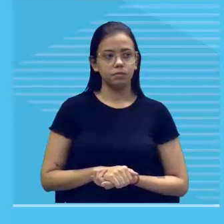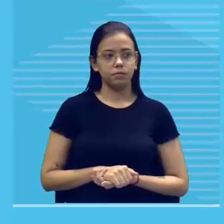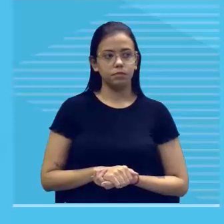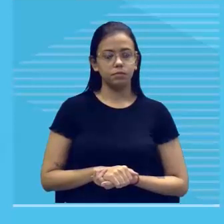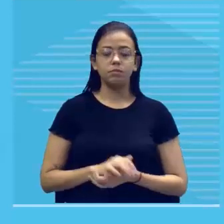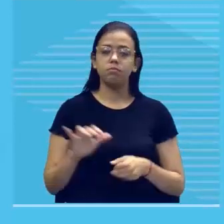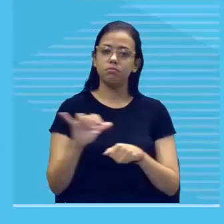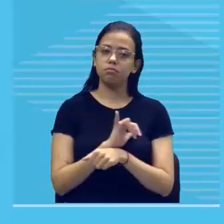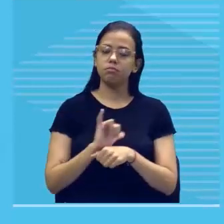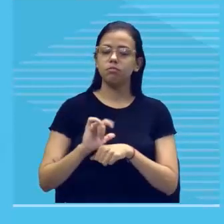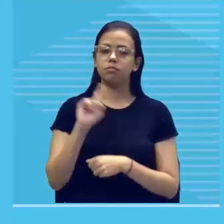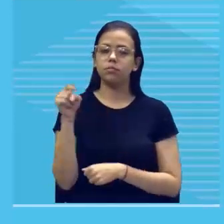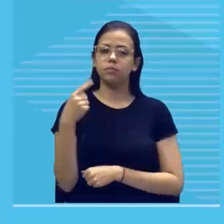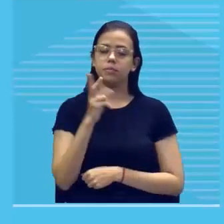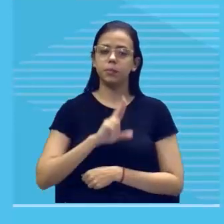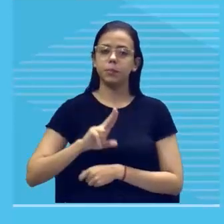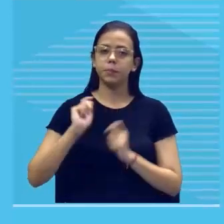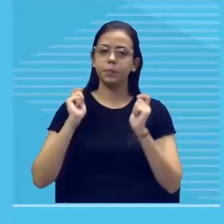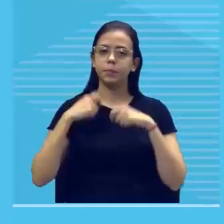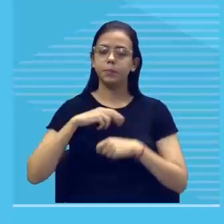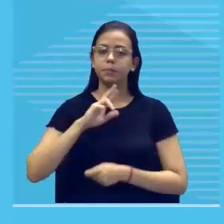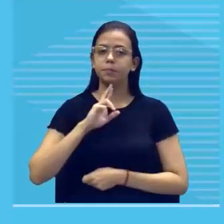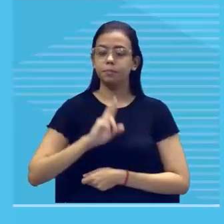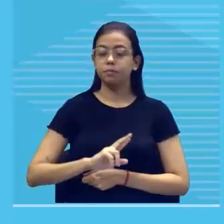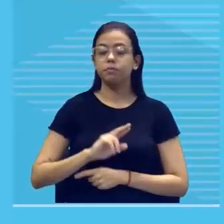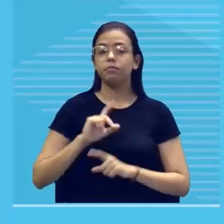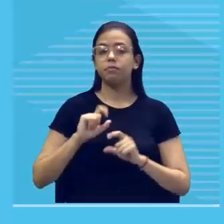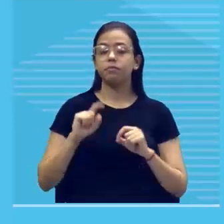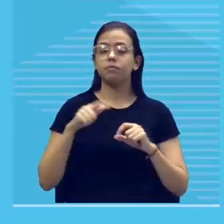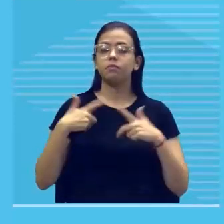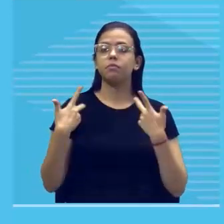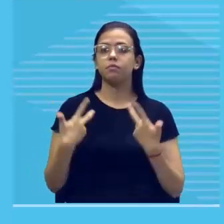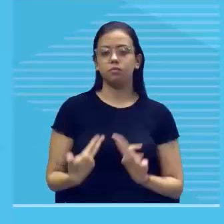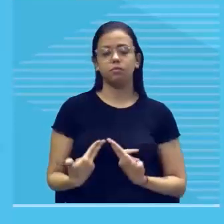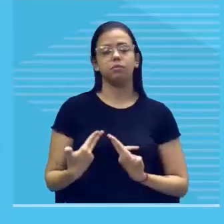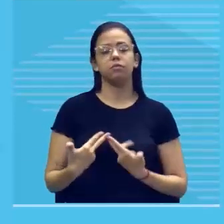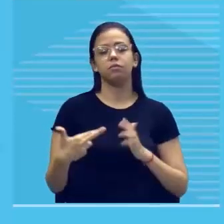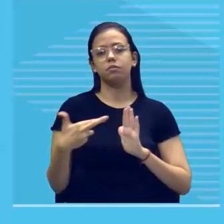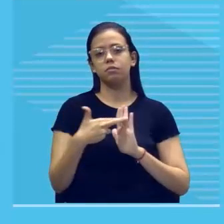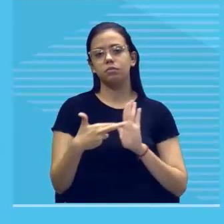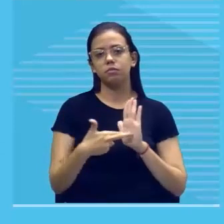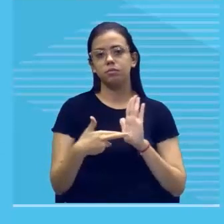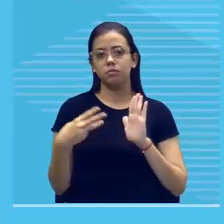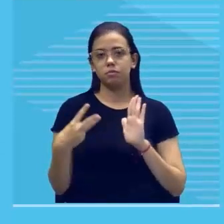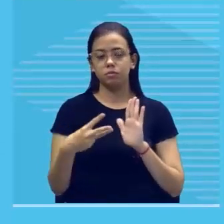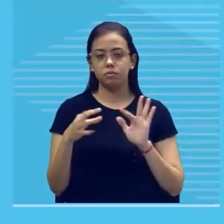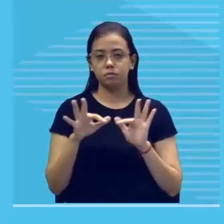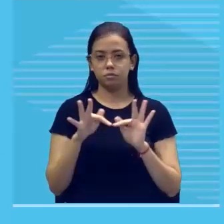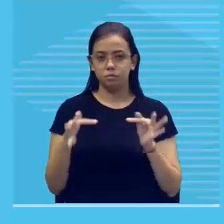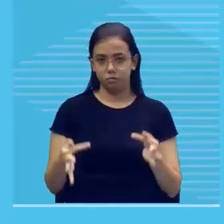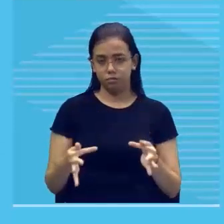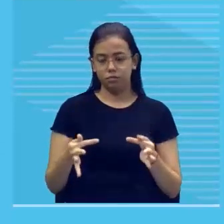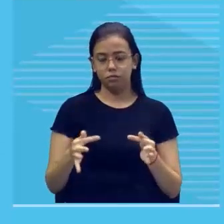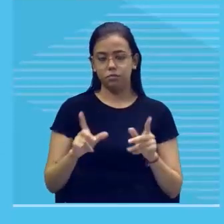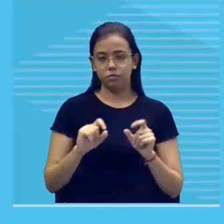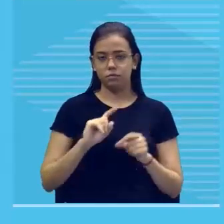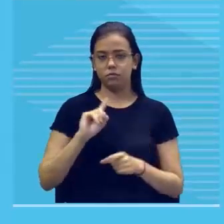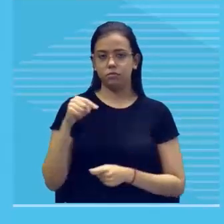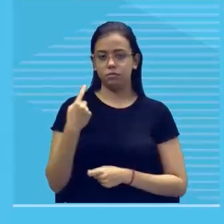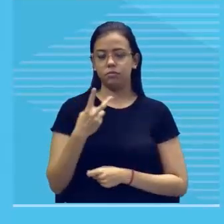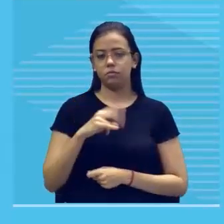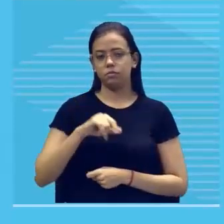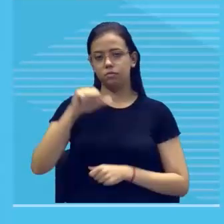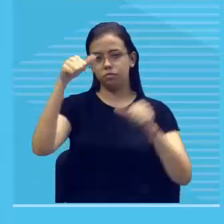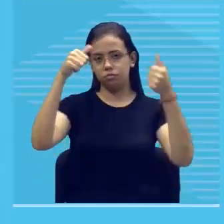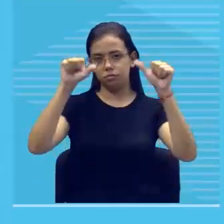procedimento que a gente vai utilizar para responder é o mesmo de regra de três simples a gente vai